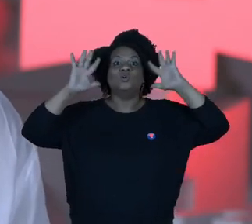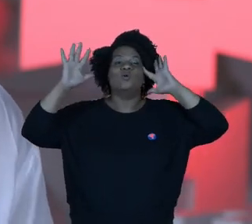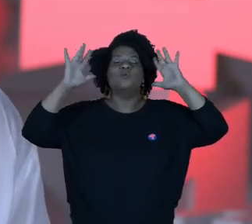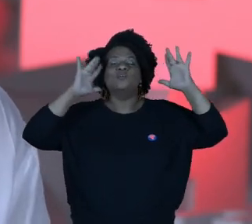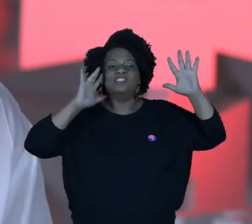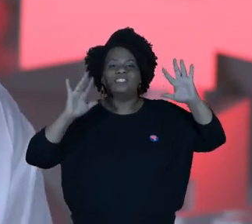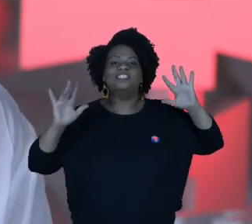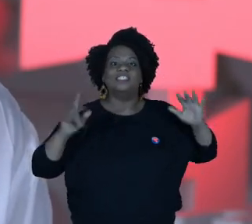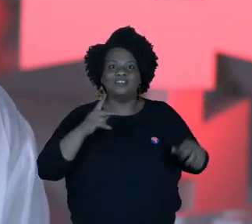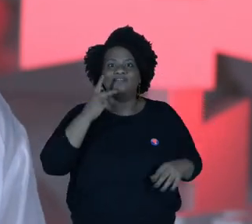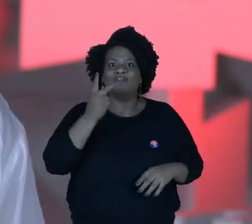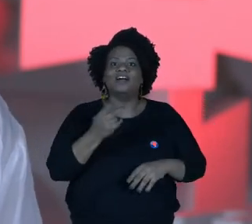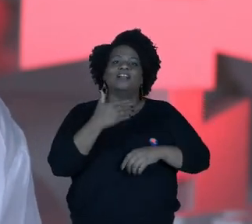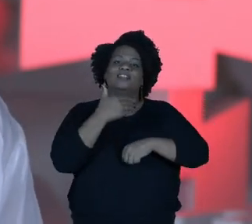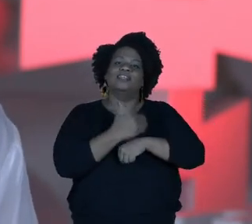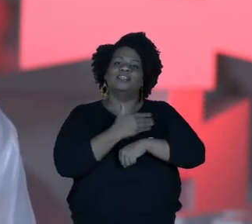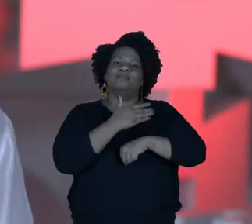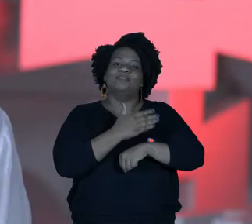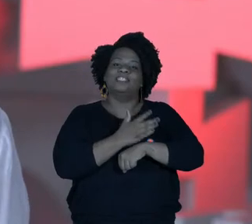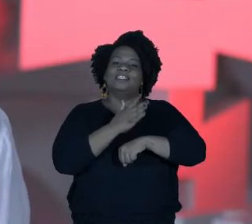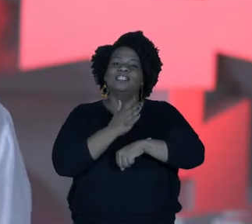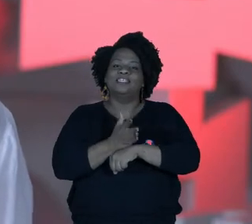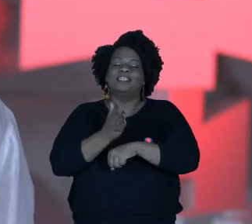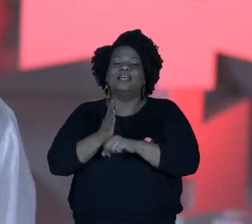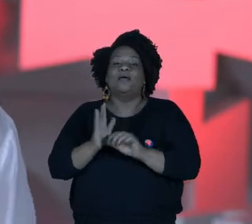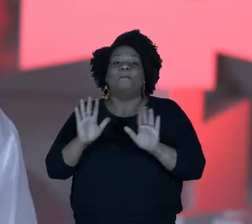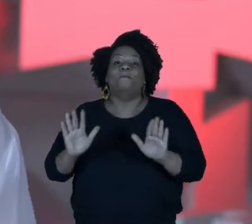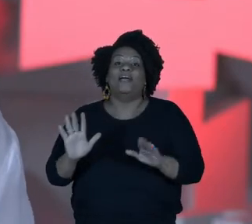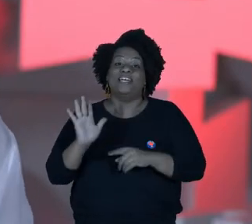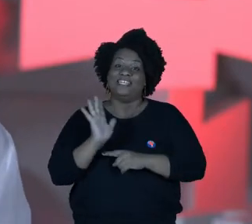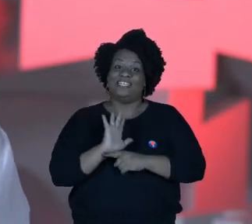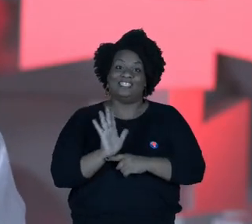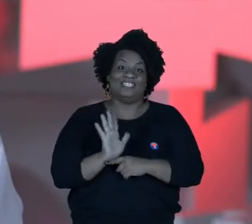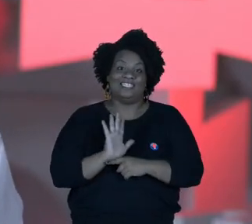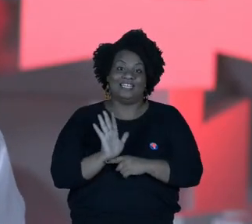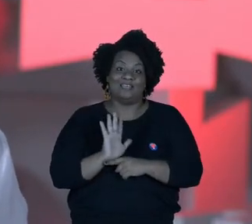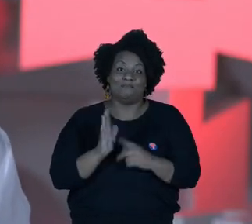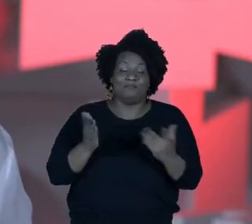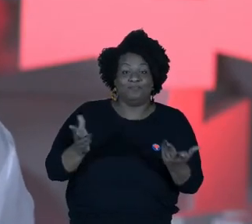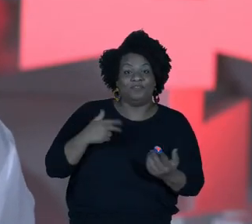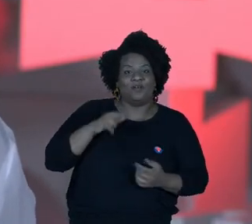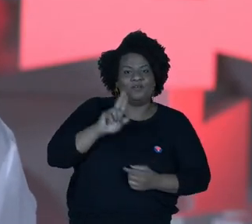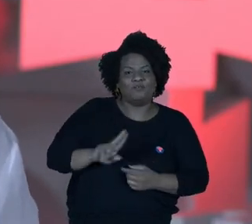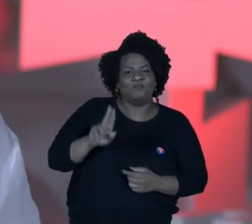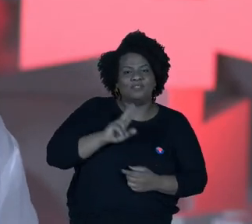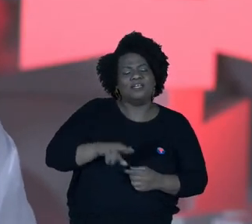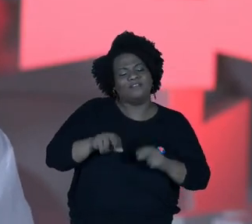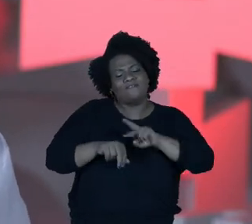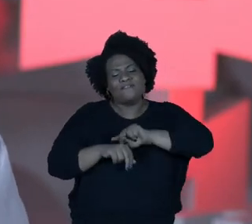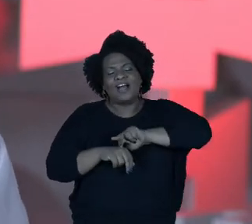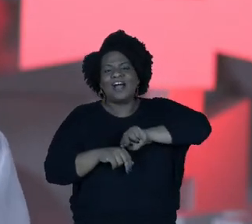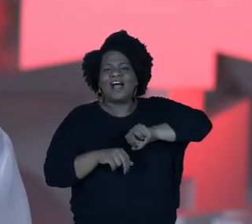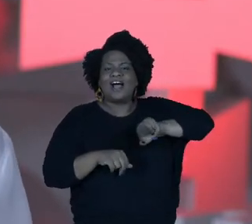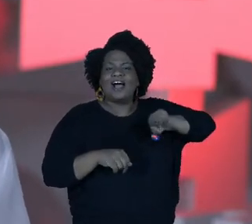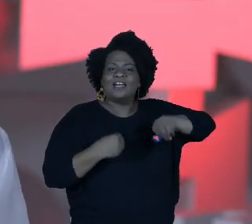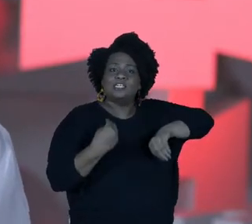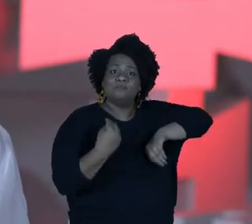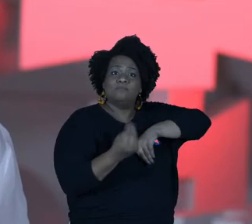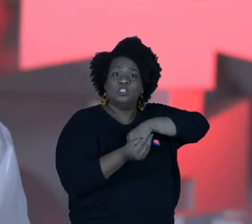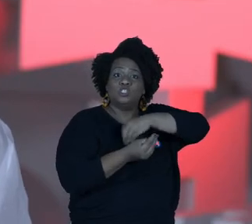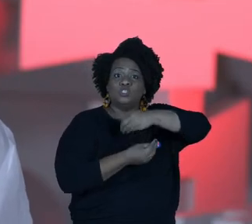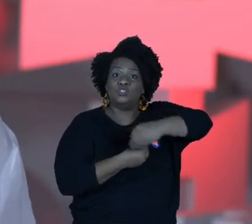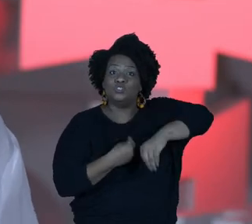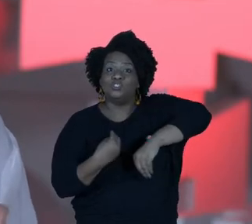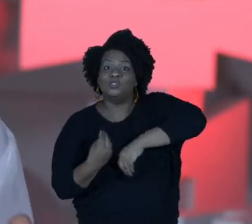a gente o tempo inteiro, isso aqui é cinema. Então eu estou usando várias linguagens misturadas no meu